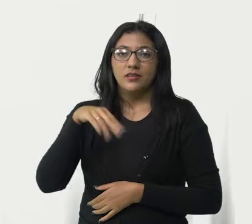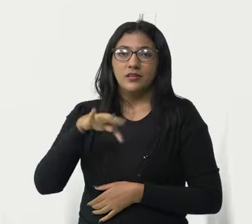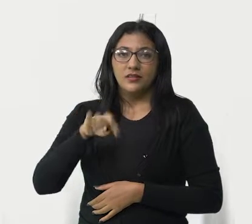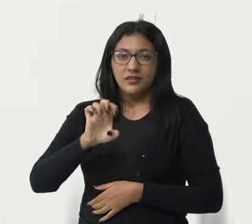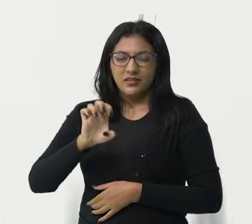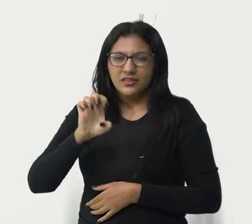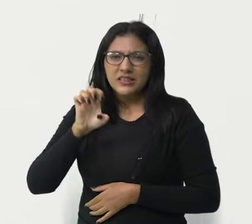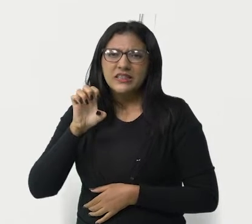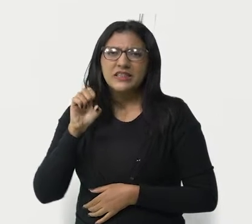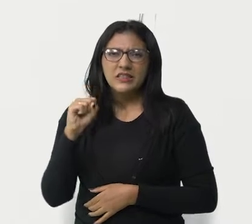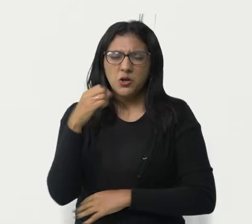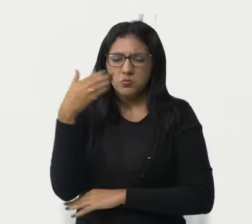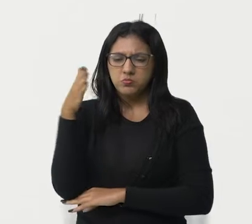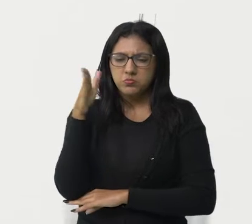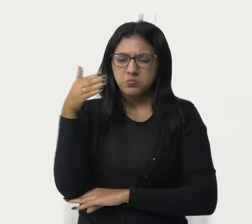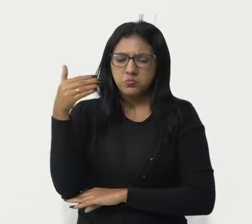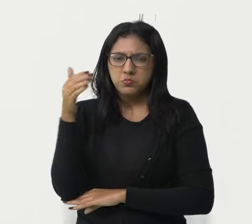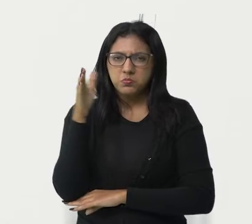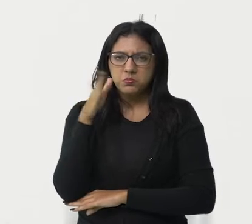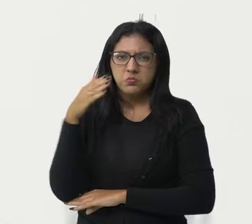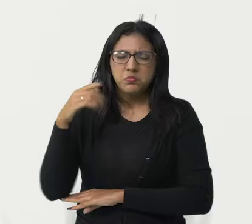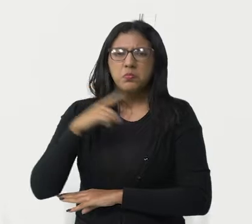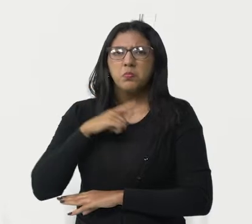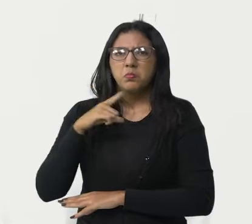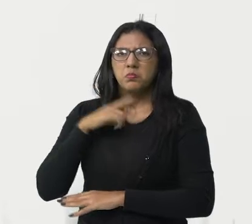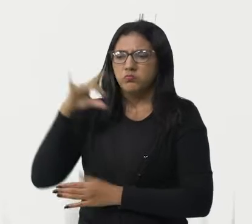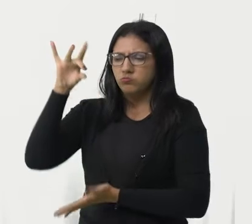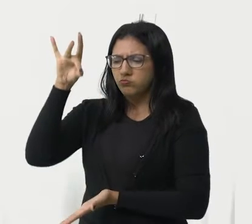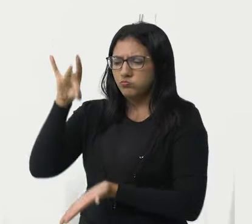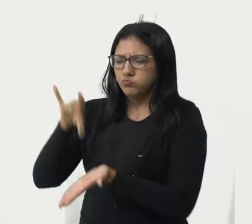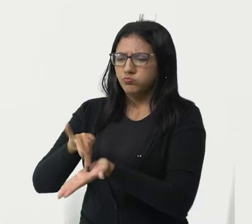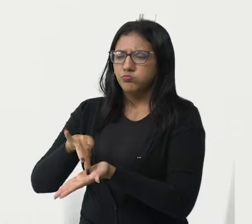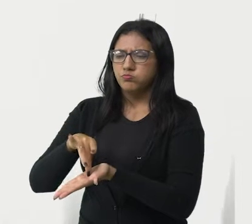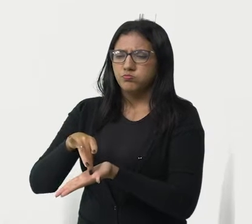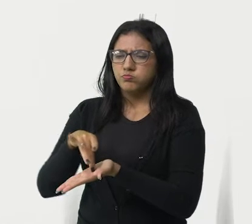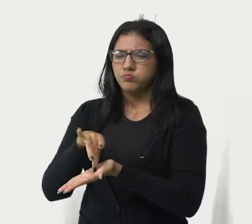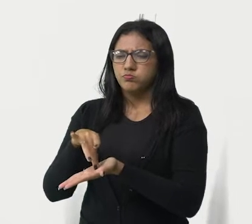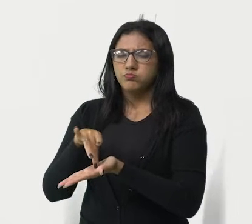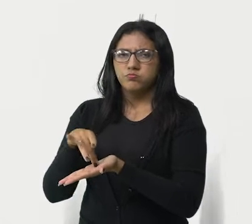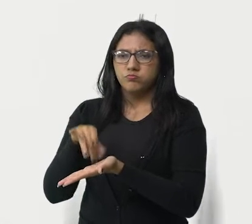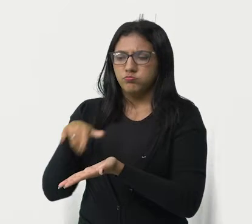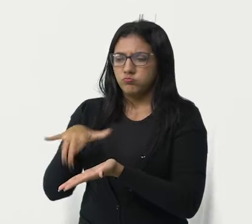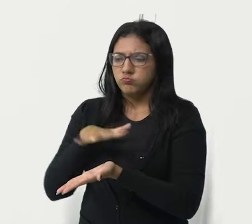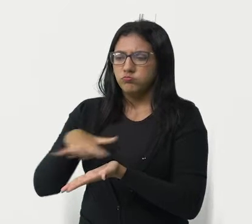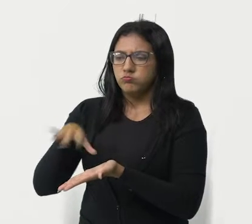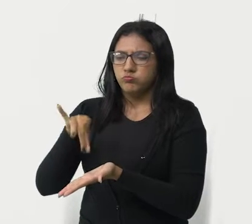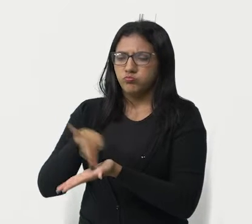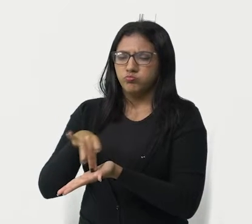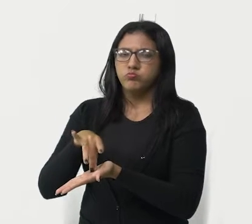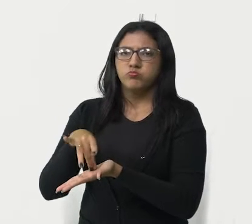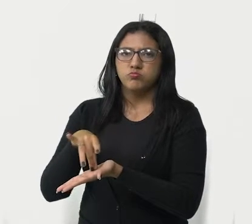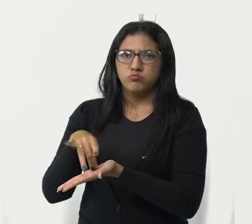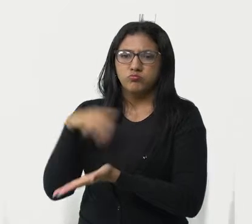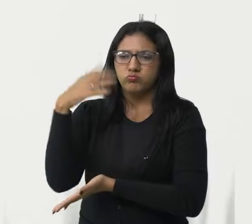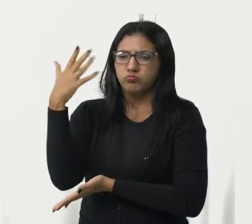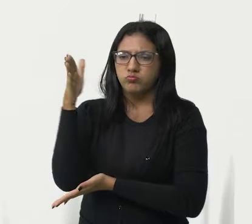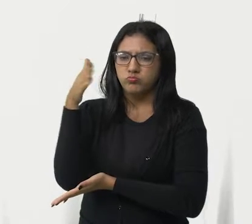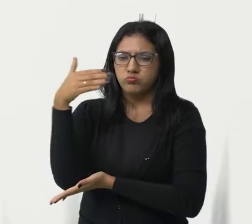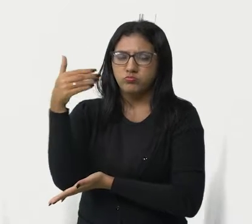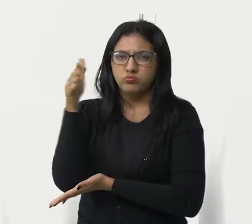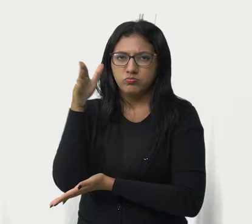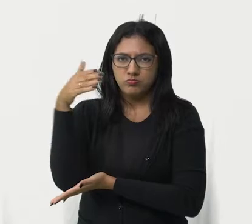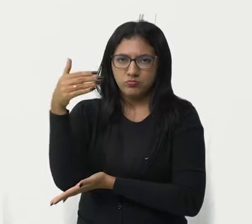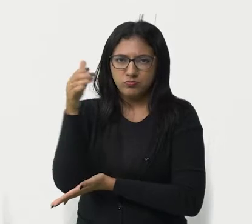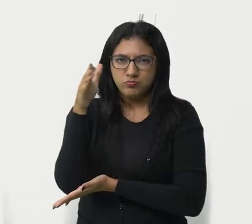as bandeiras, né? E por isso que eles eram chamados de bandeirantes, ok?